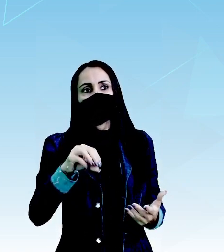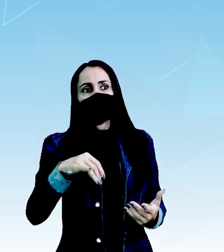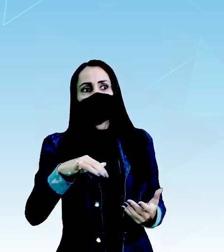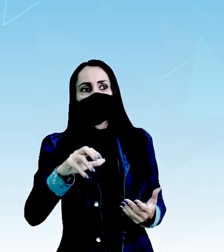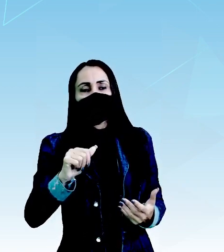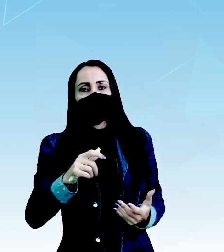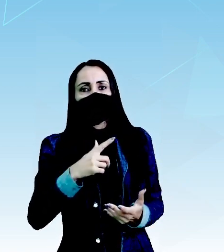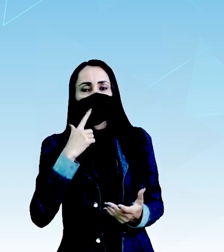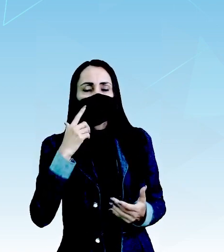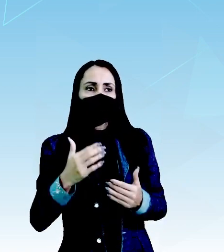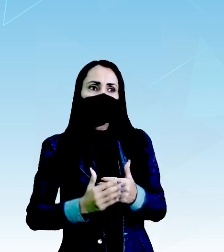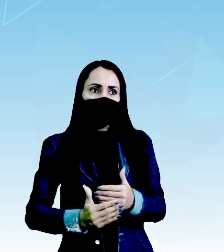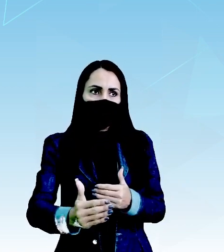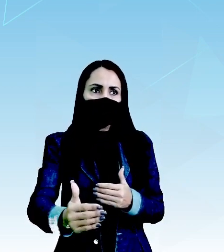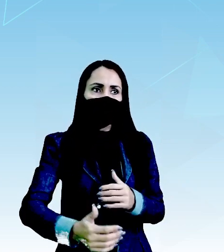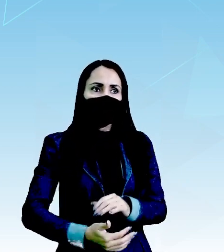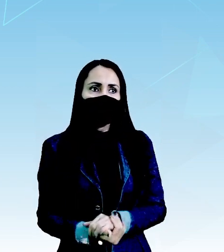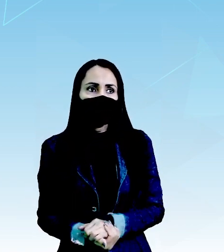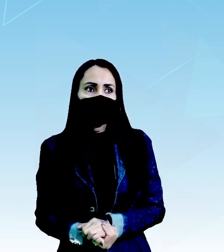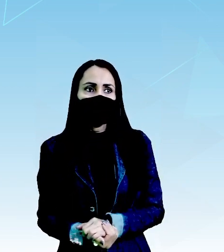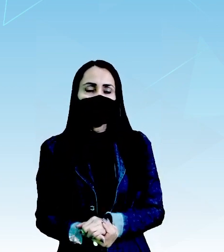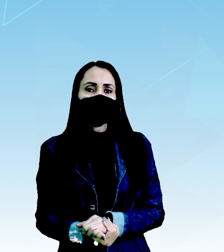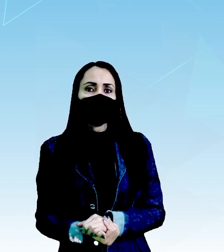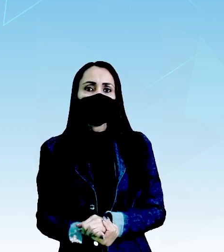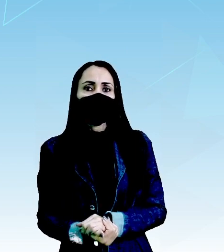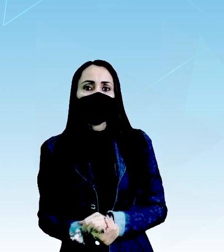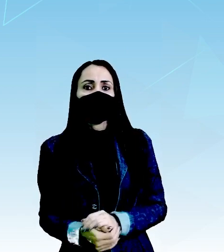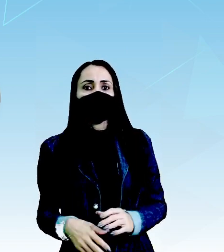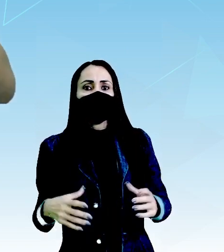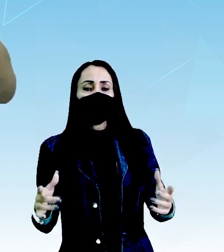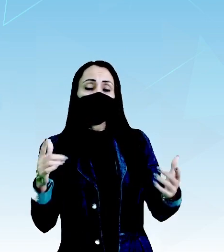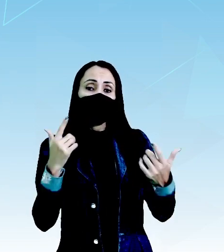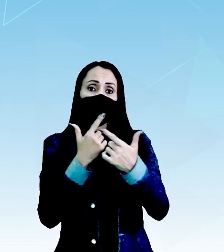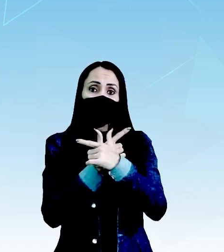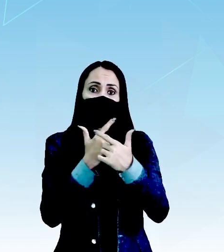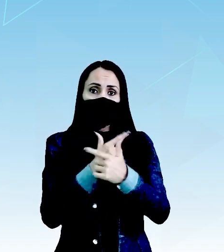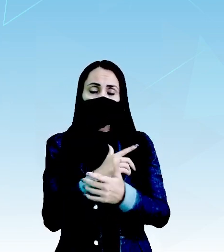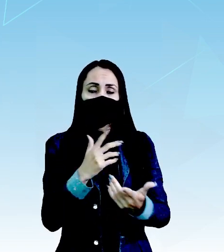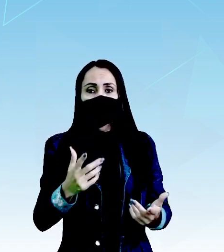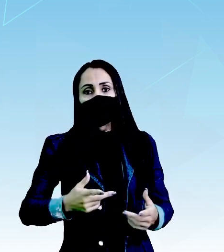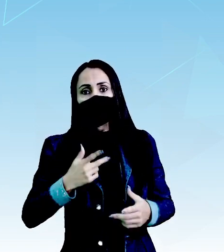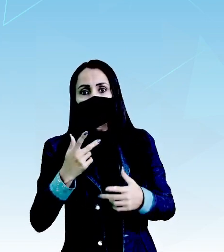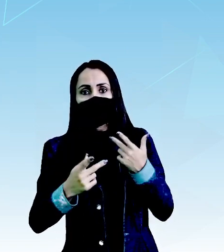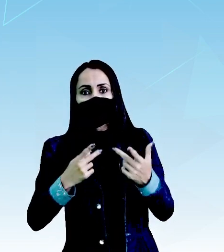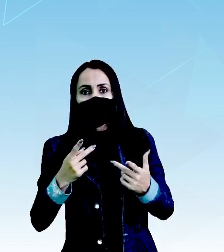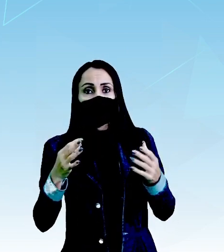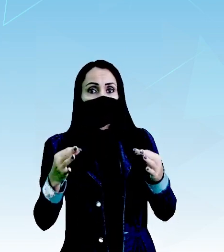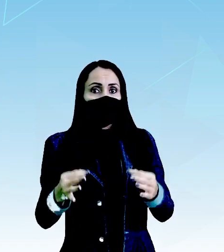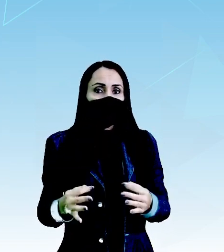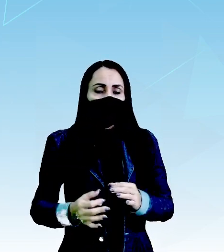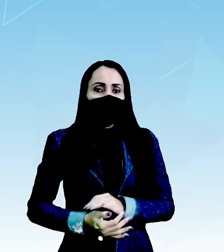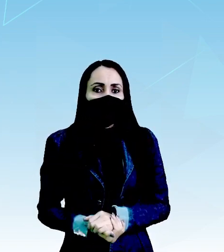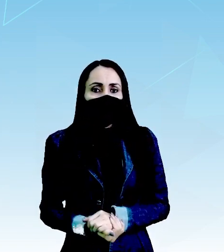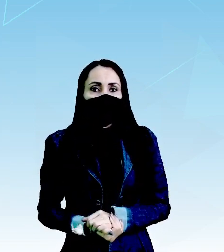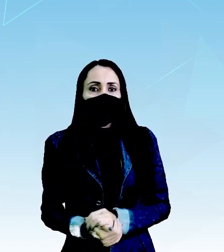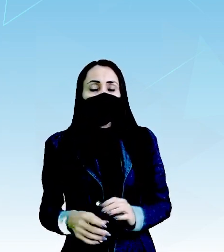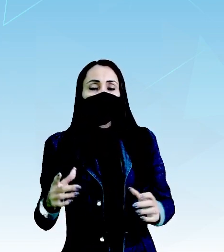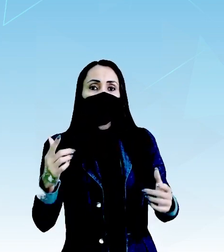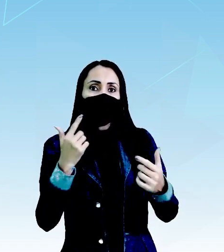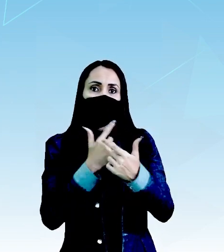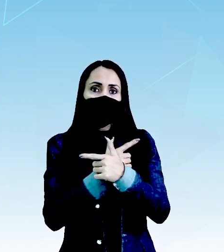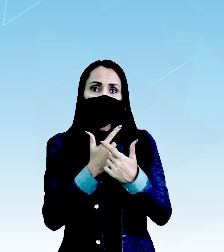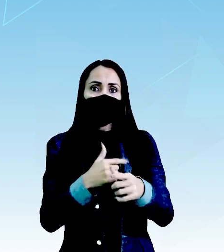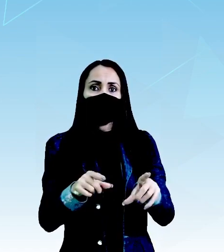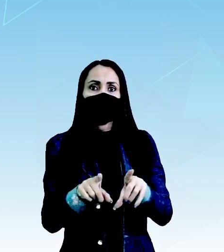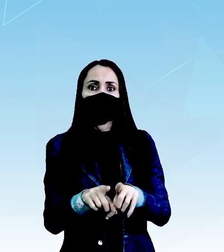vamos adiante. Trago para vocês a questão do riso. Se eu falo ironia, certo? Eu falo de quê? De humor, falo